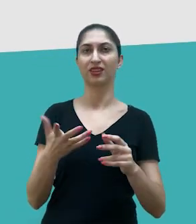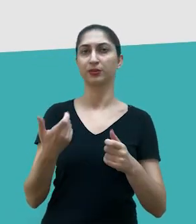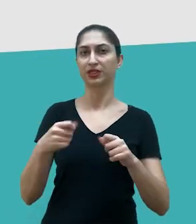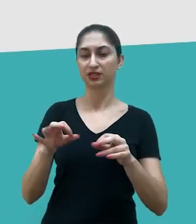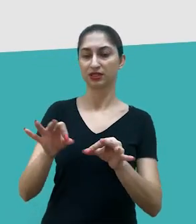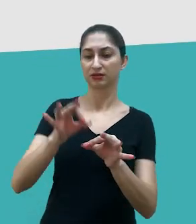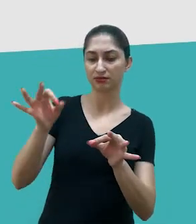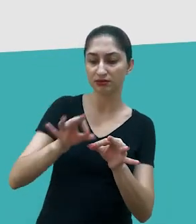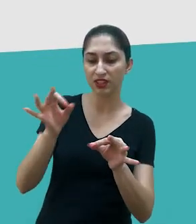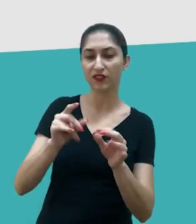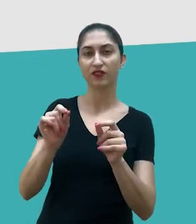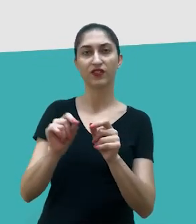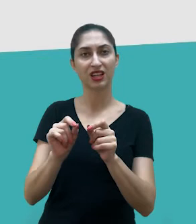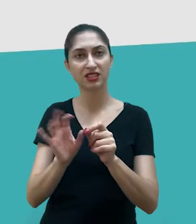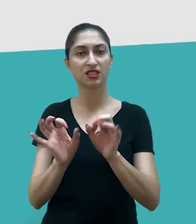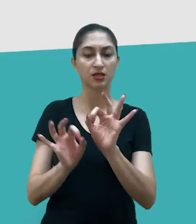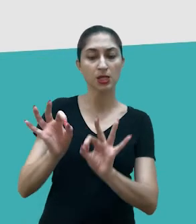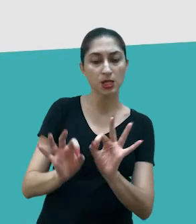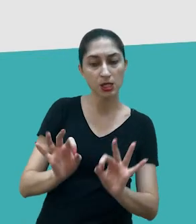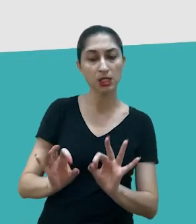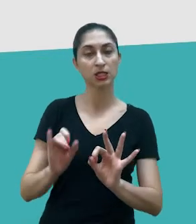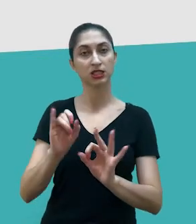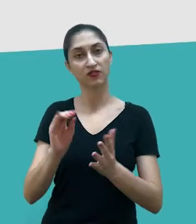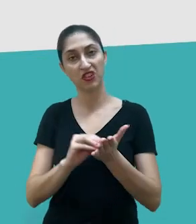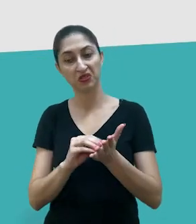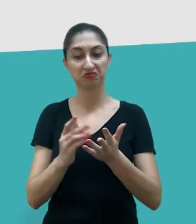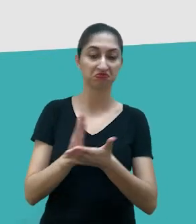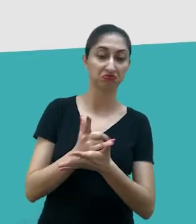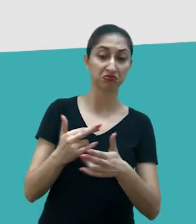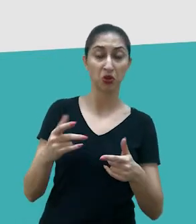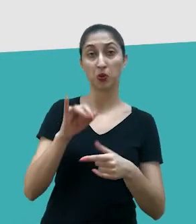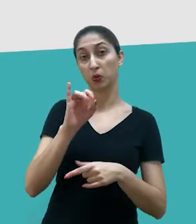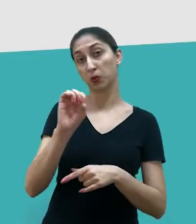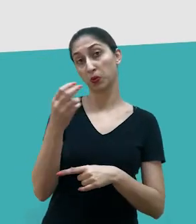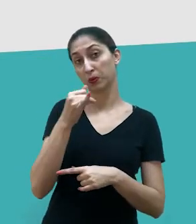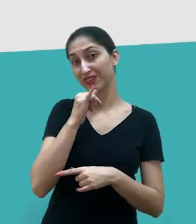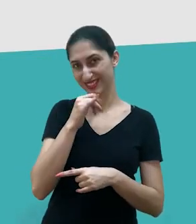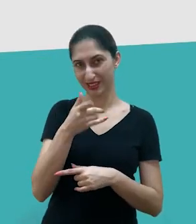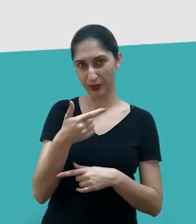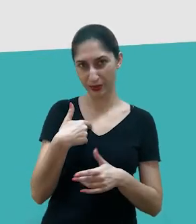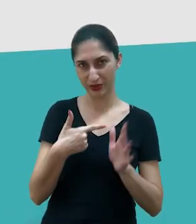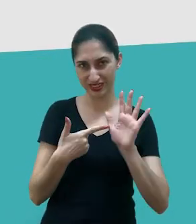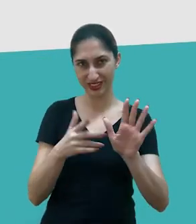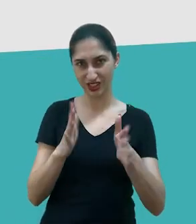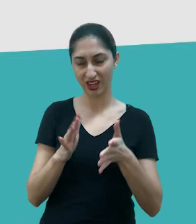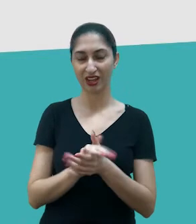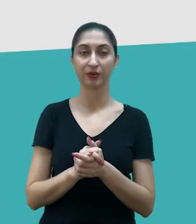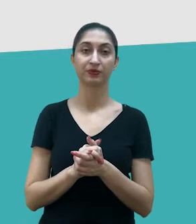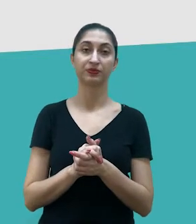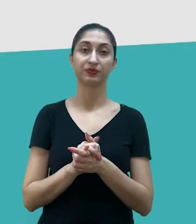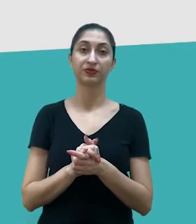remendar, refazer, reparar, ou mesmo fazer como exemplo do casaco que eu mostrei para vocês, que